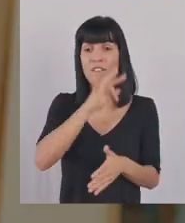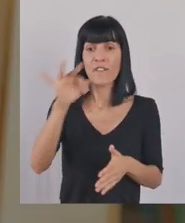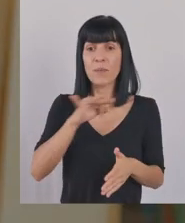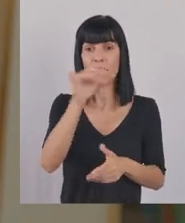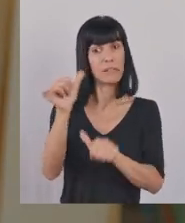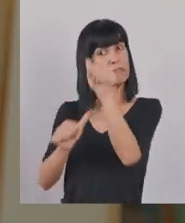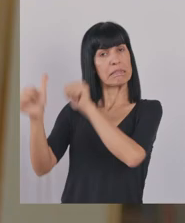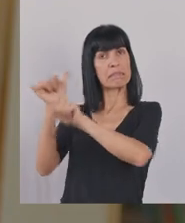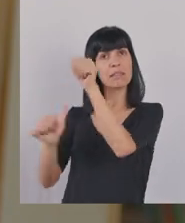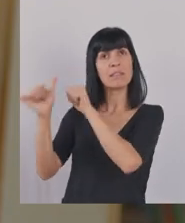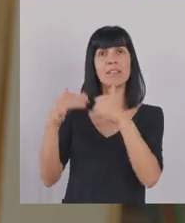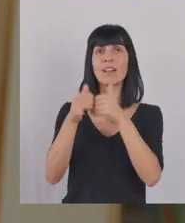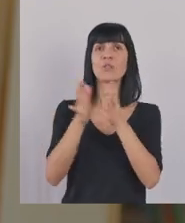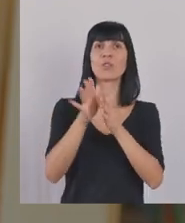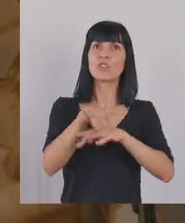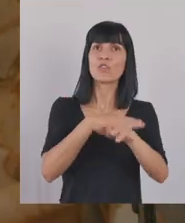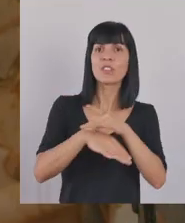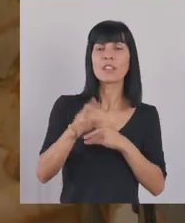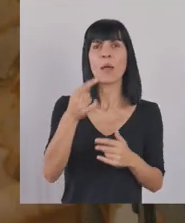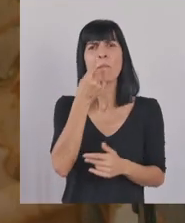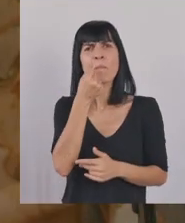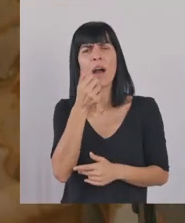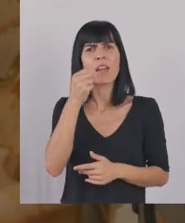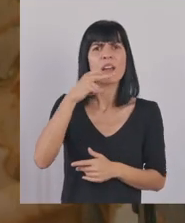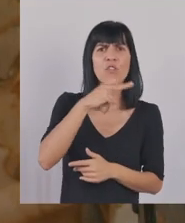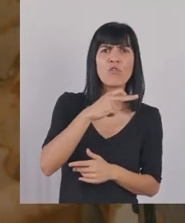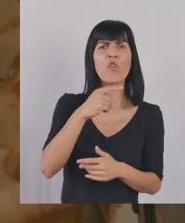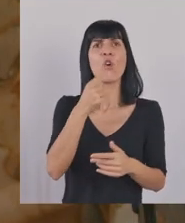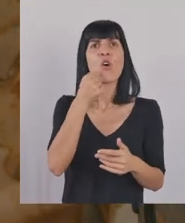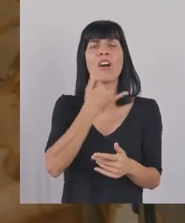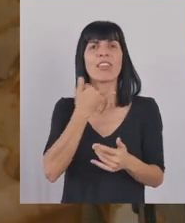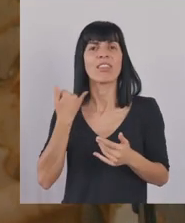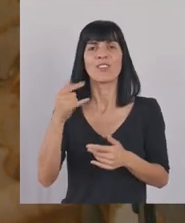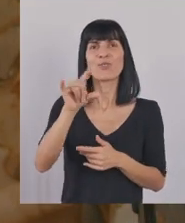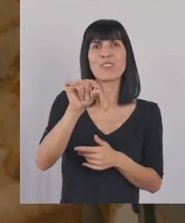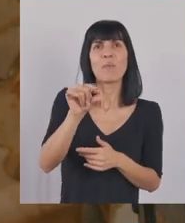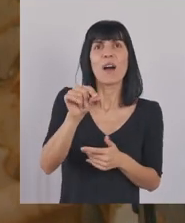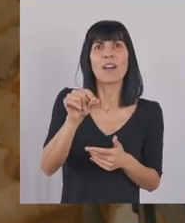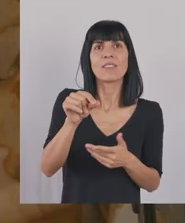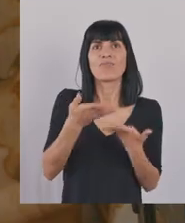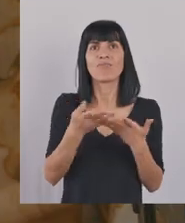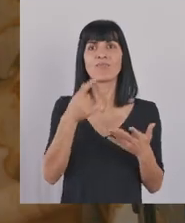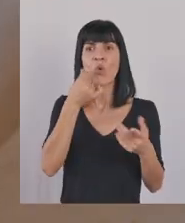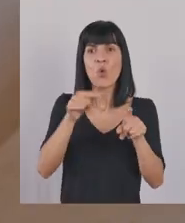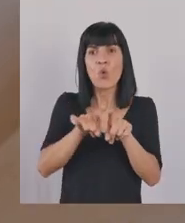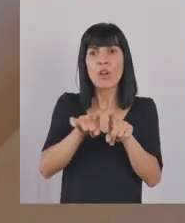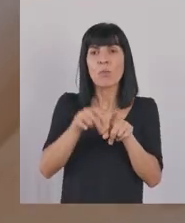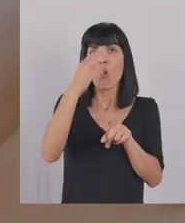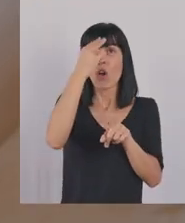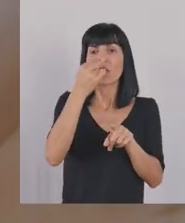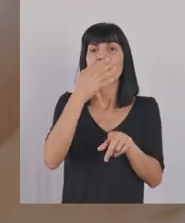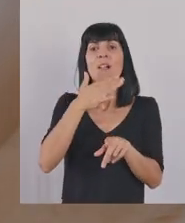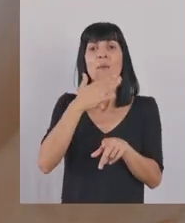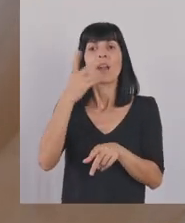minha família para trás, toda a gente. Era só o meu pai, como a família dele também, o meu tio também fazia, um irmão que eu